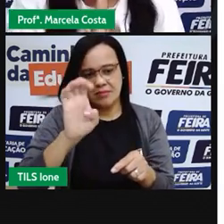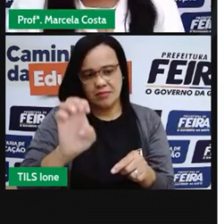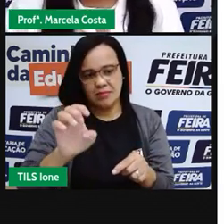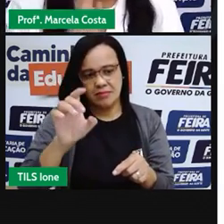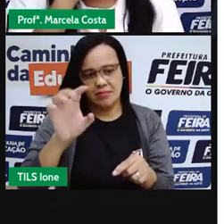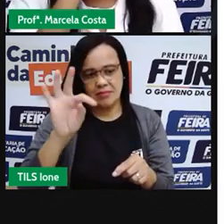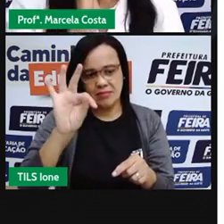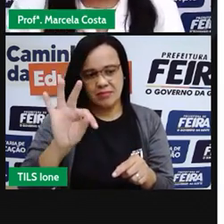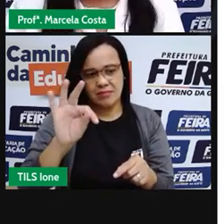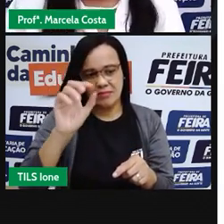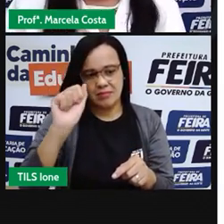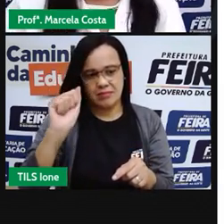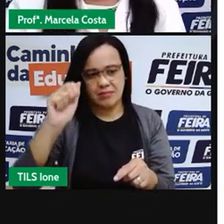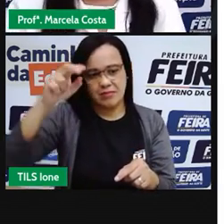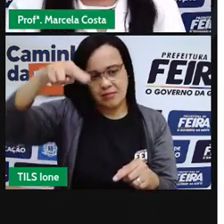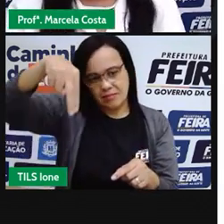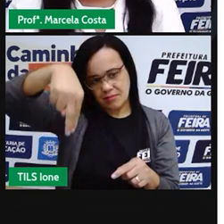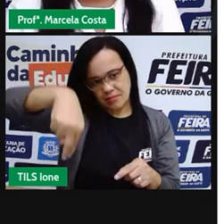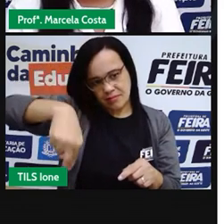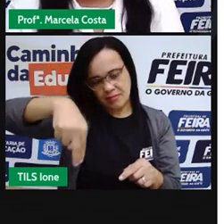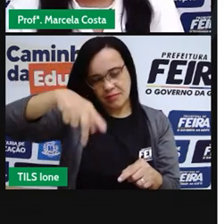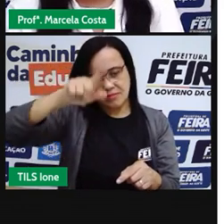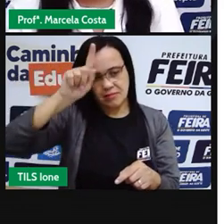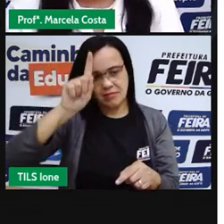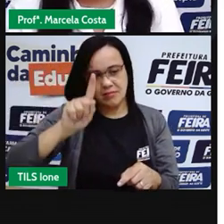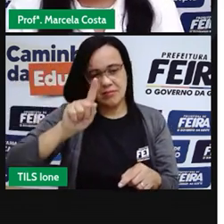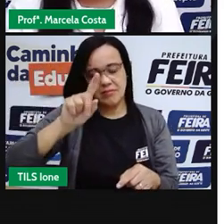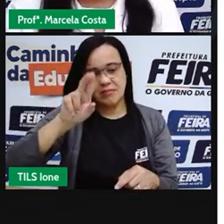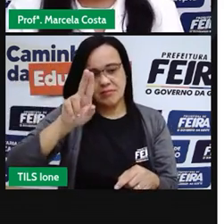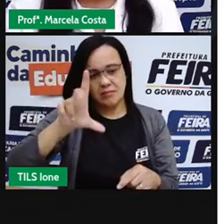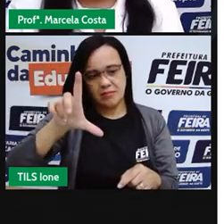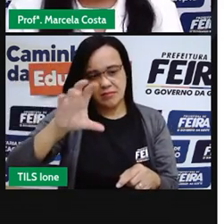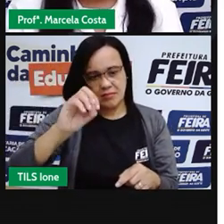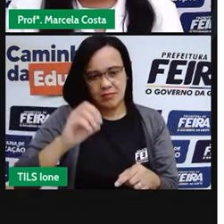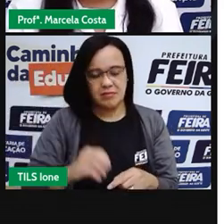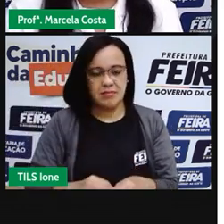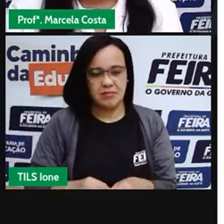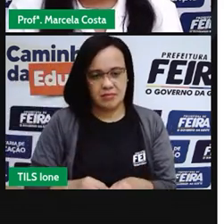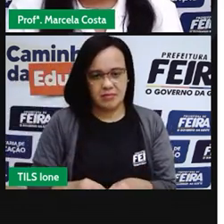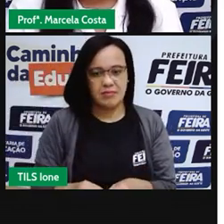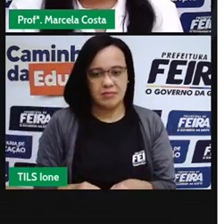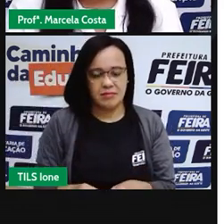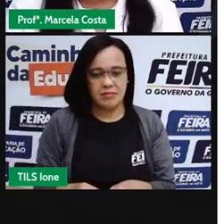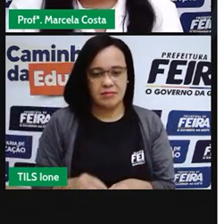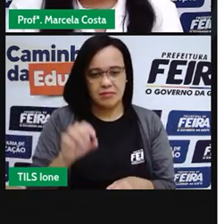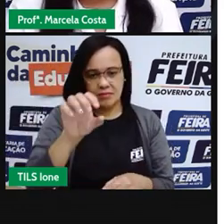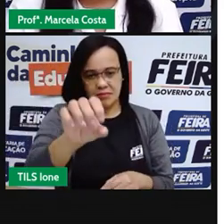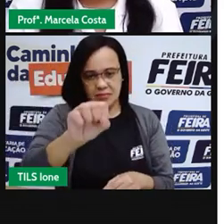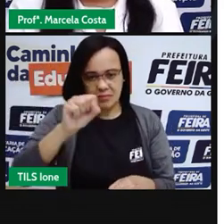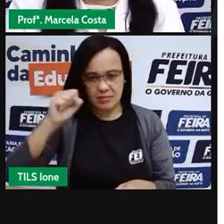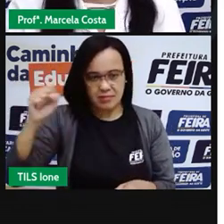na posição em pé. E temos aqui a porta dessa casa.